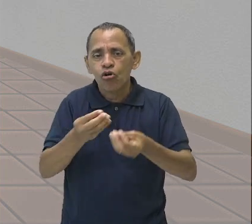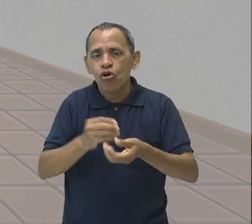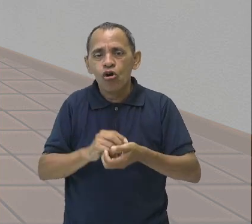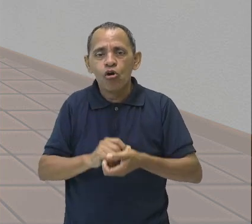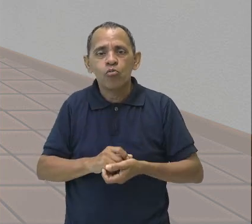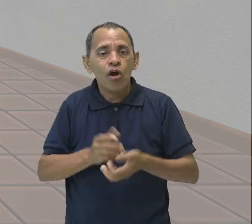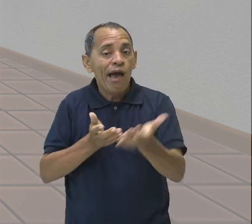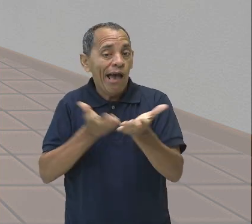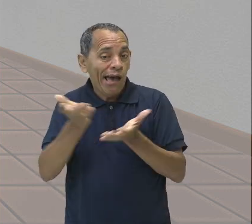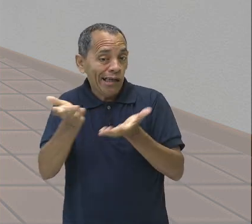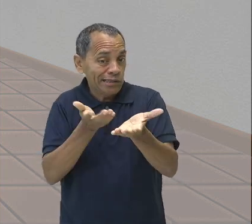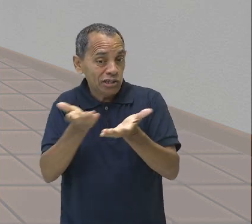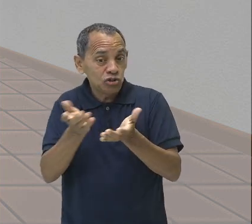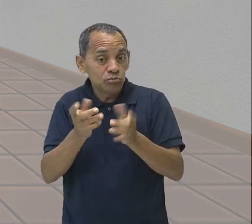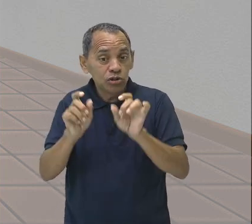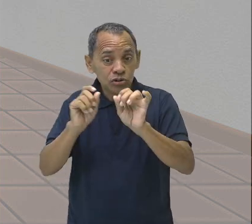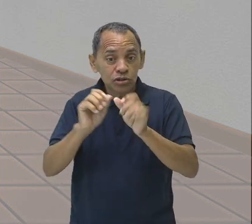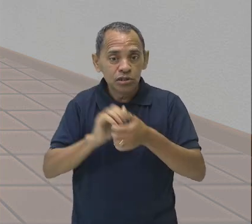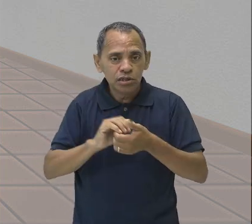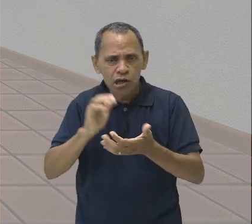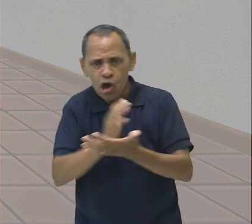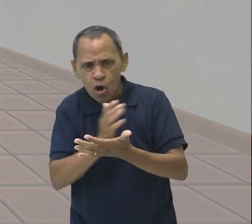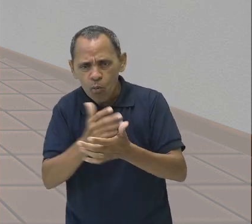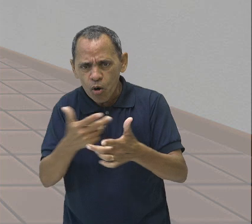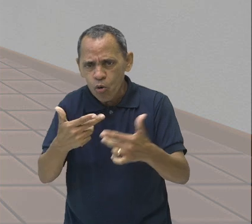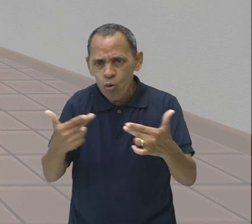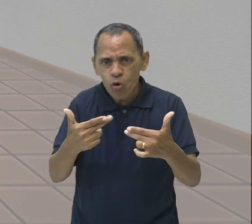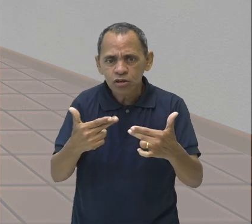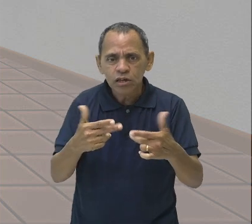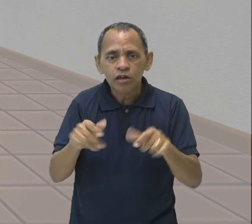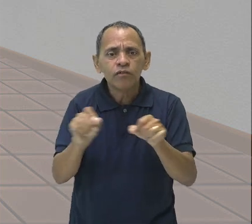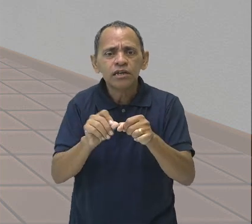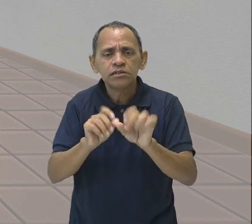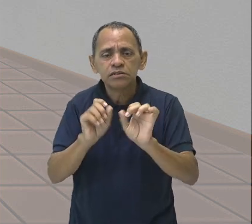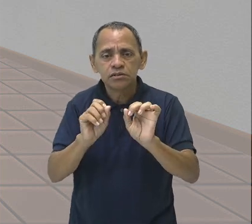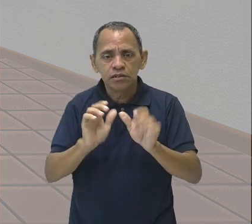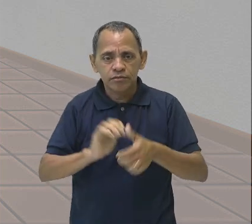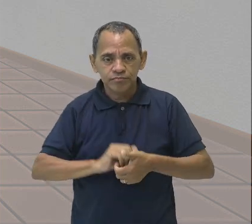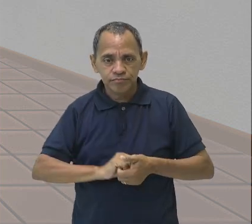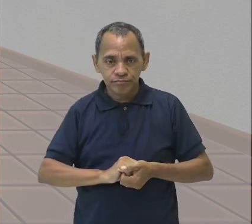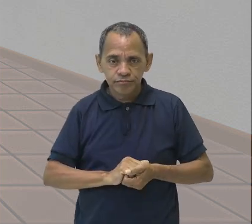alguma coisa? Gente, o que eu vou fazer?